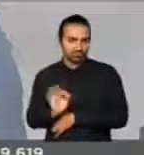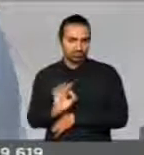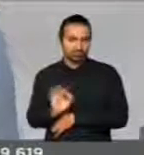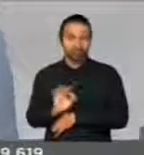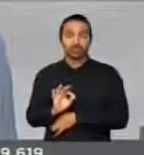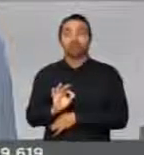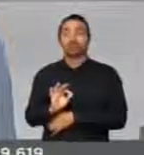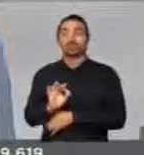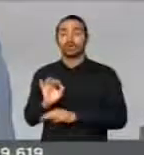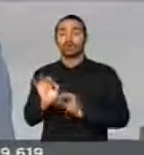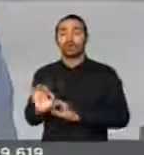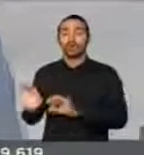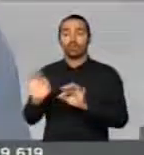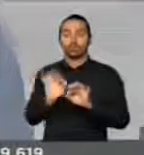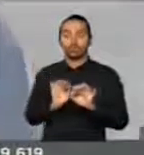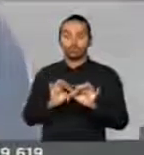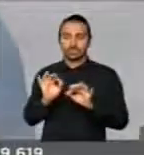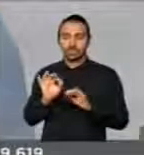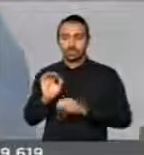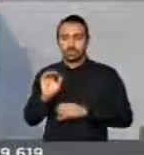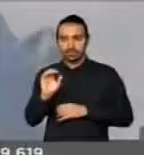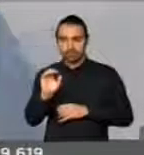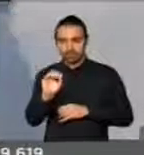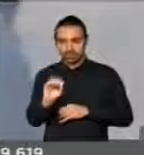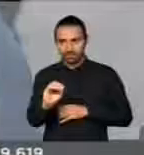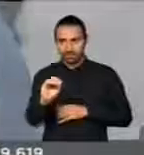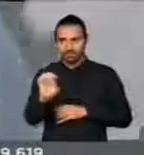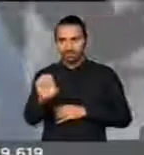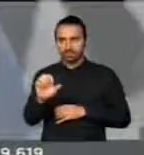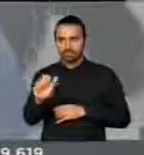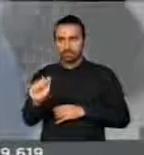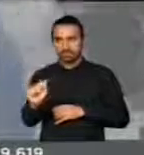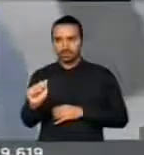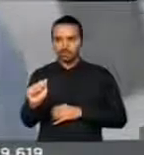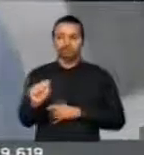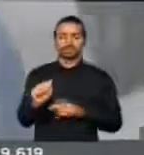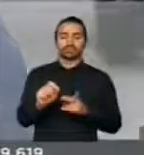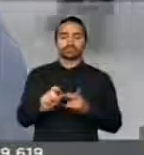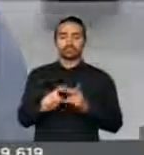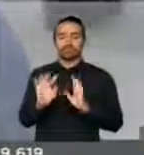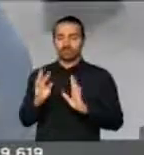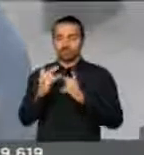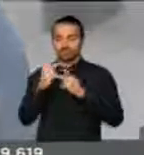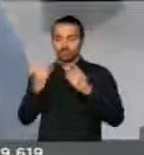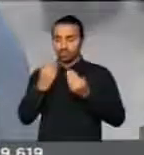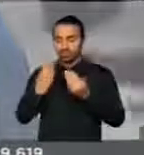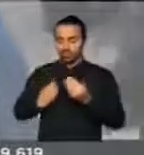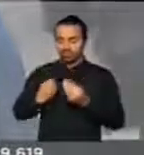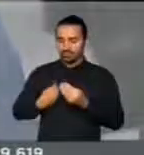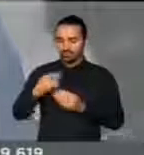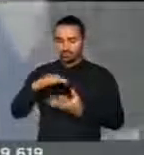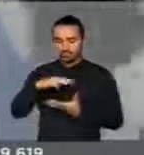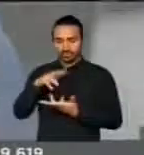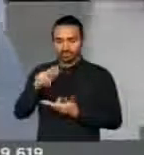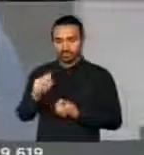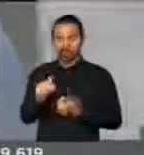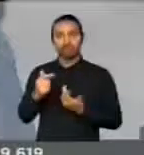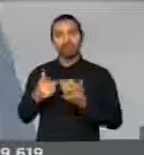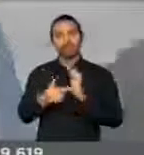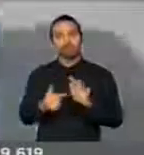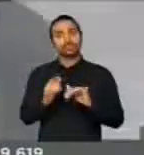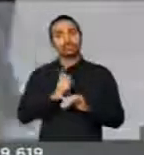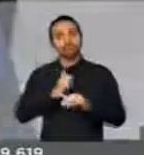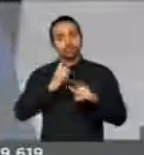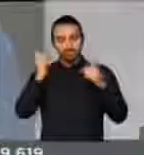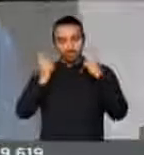dos Estados Americanos, ao se pronunciar sobre a situação no mundo, registrou com preocupação